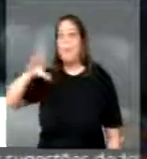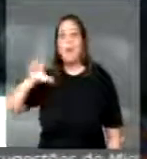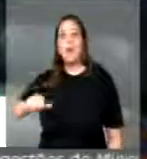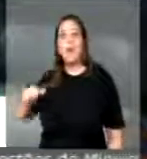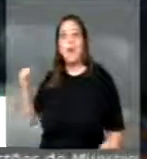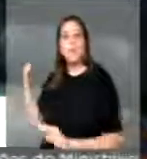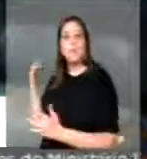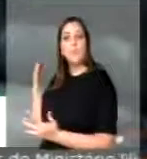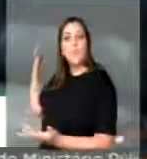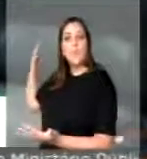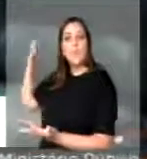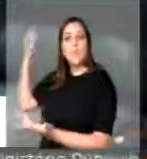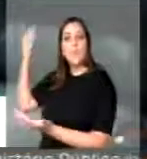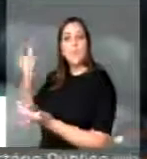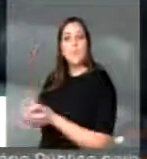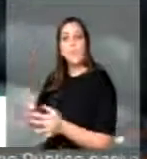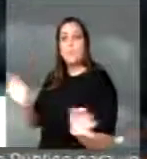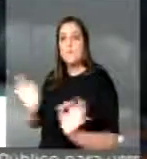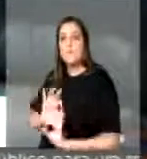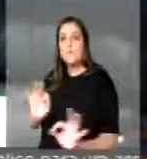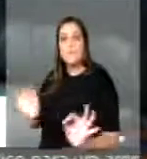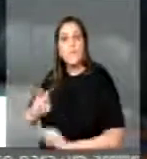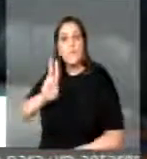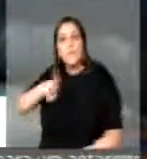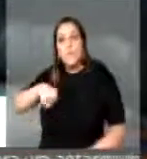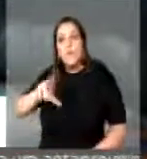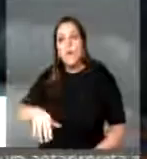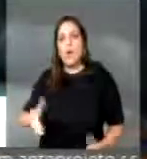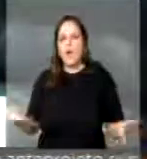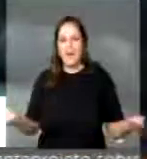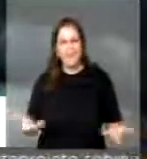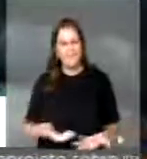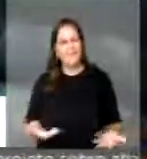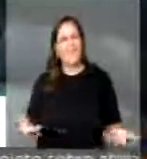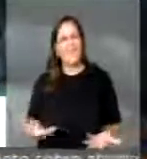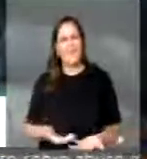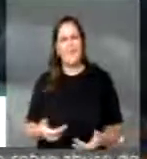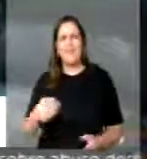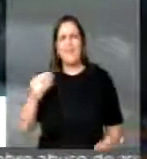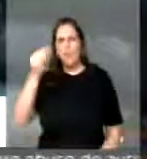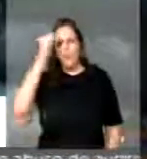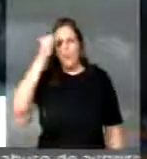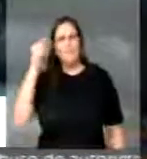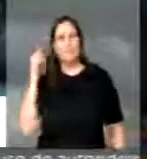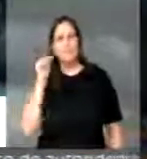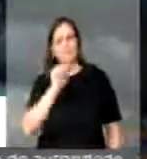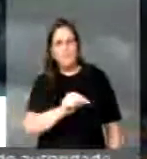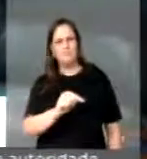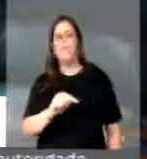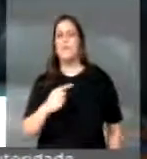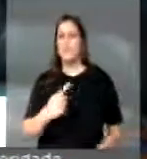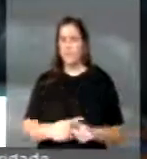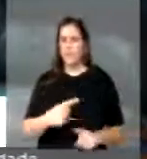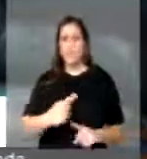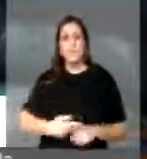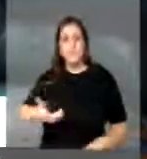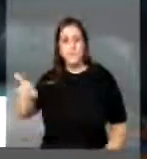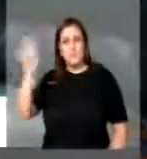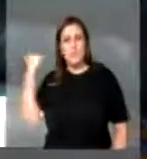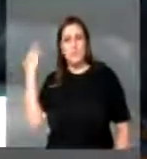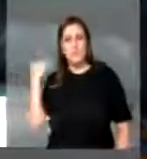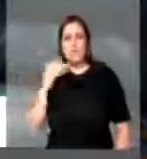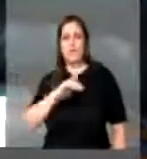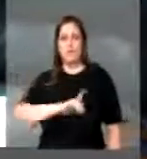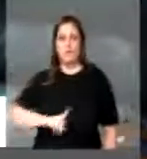do distrito federal por incompetência dele porque lá atrás quando governadores fez corumbá